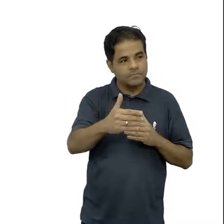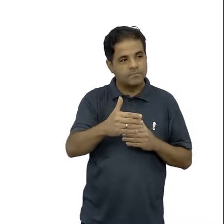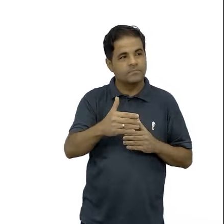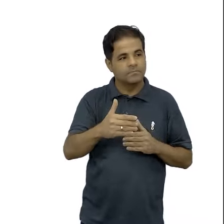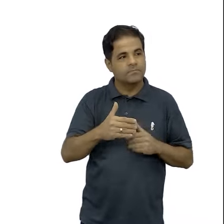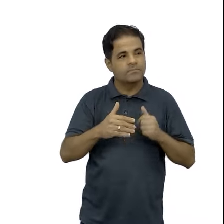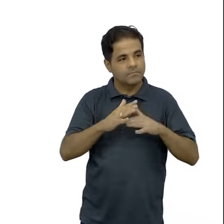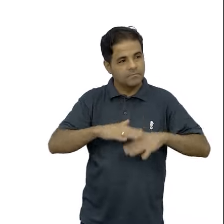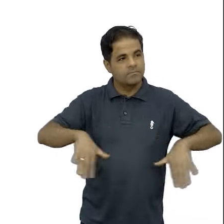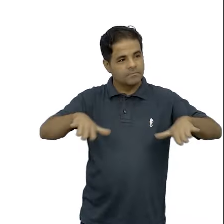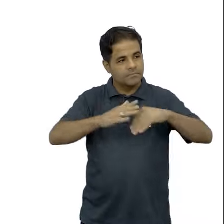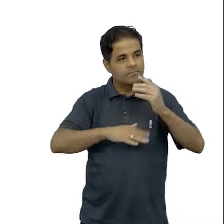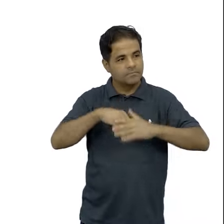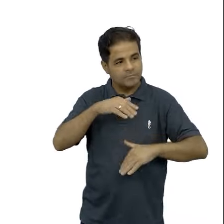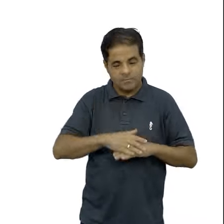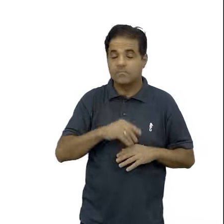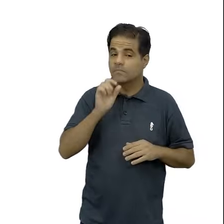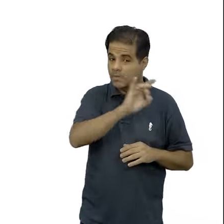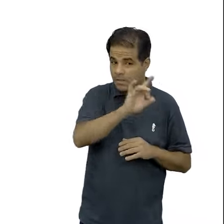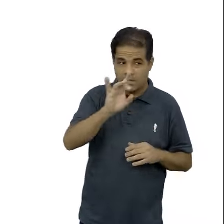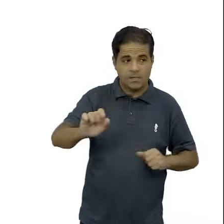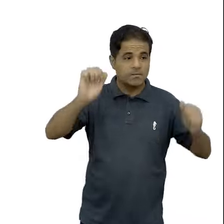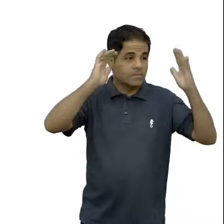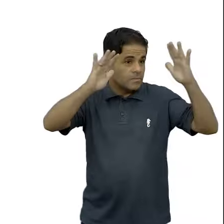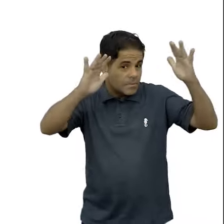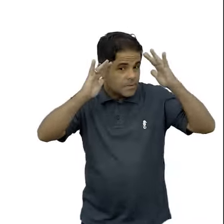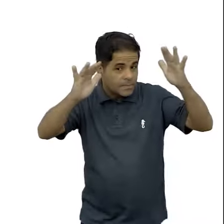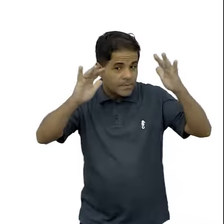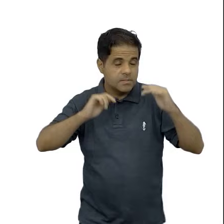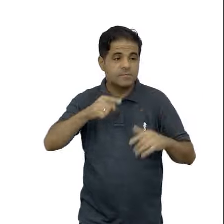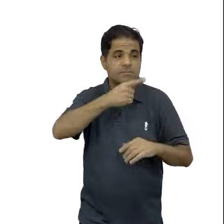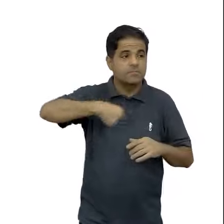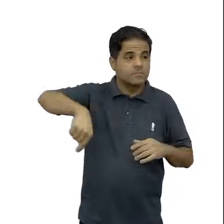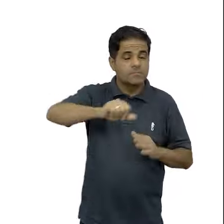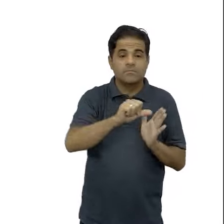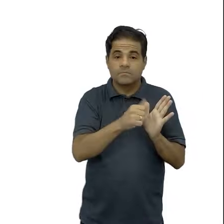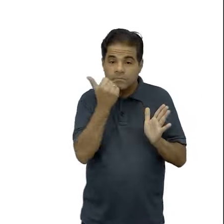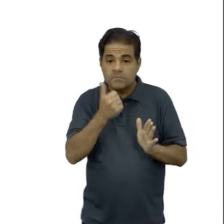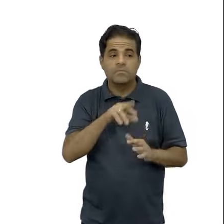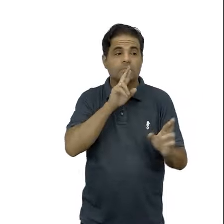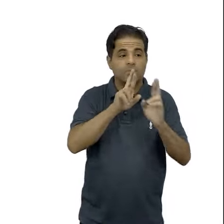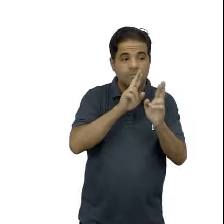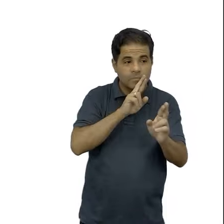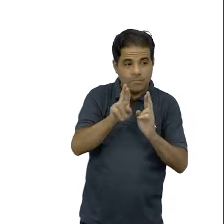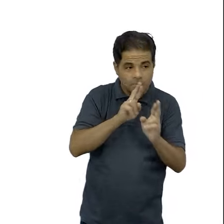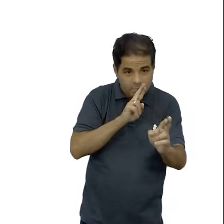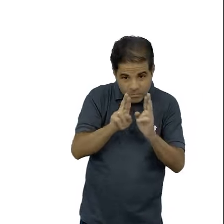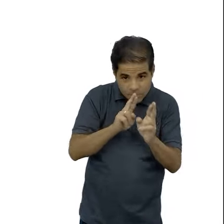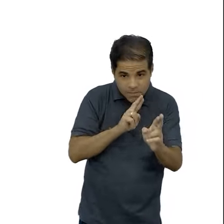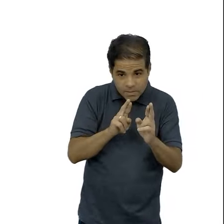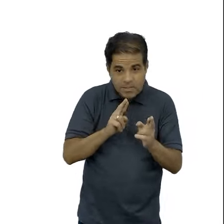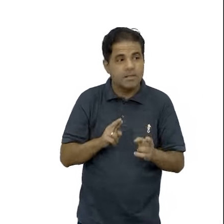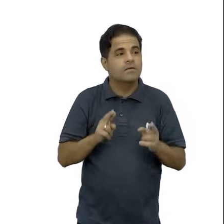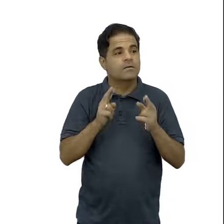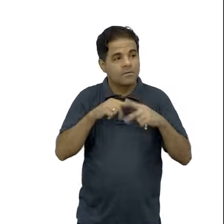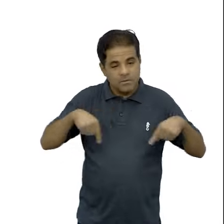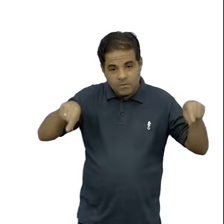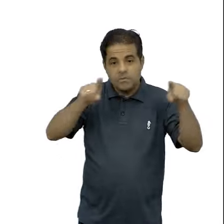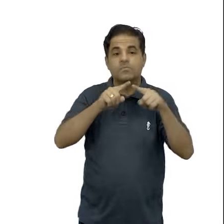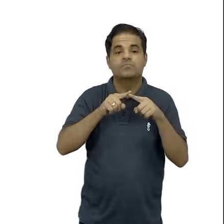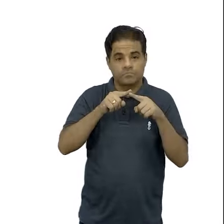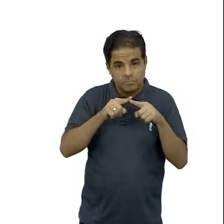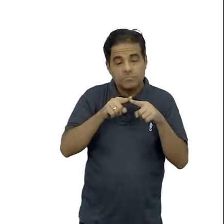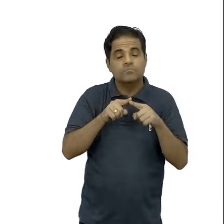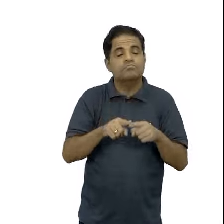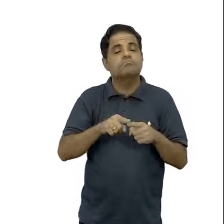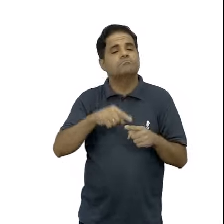fazendo. Vamos pensar em cada uma delas. Por primeiro, responder o que é quantificação.